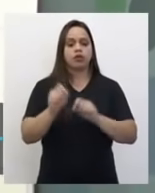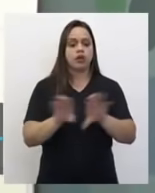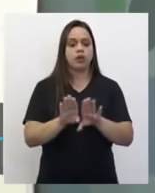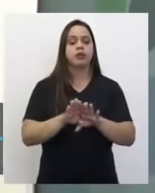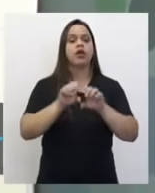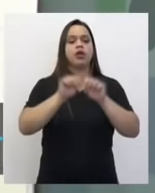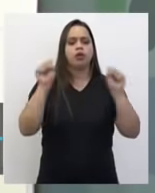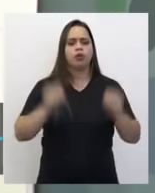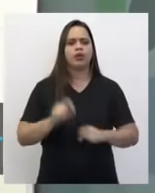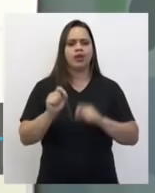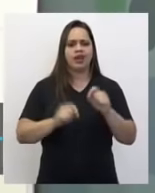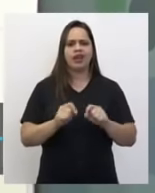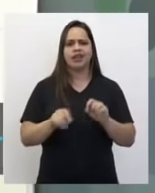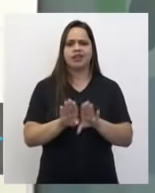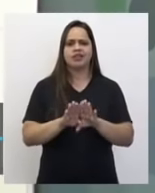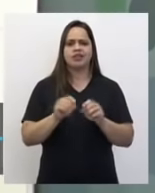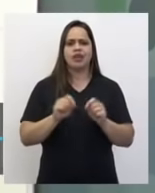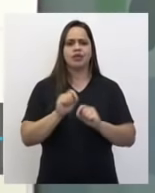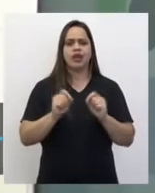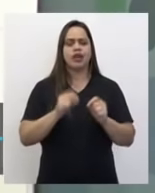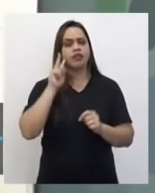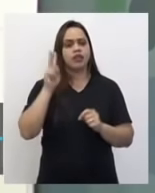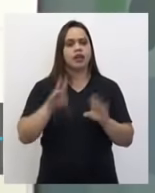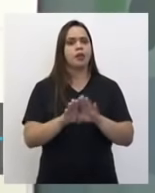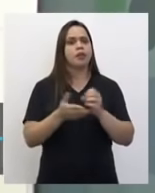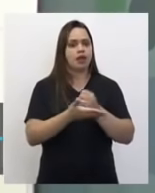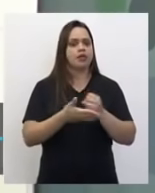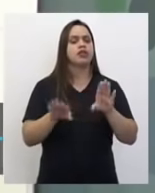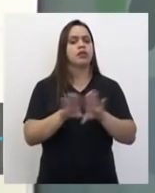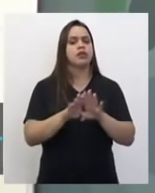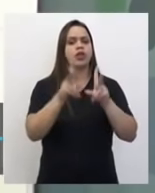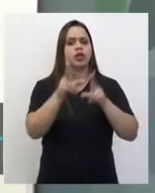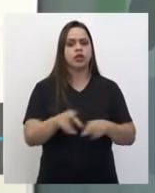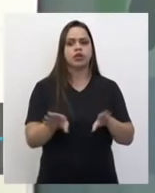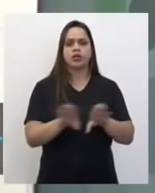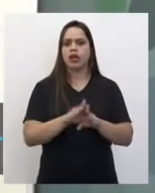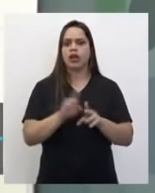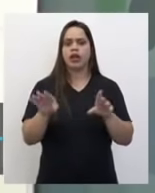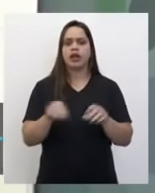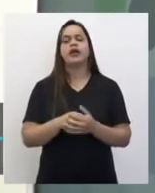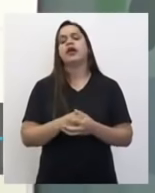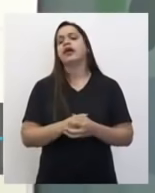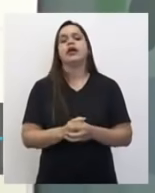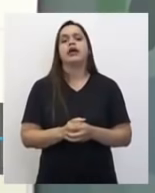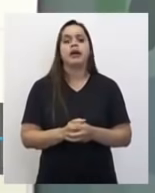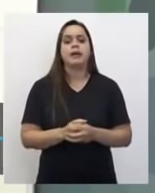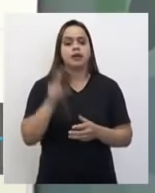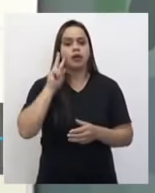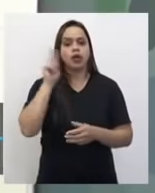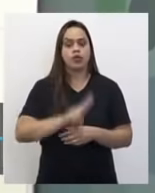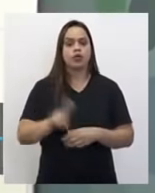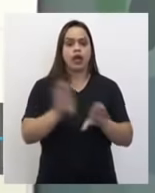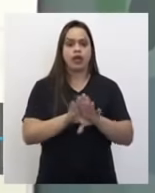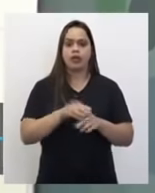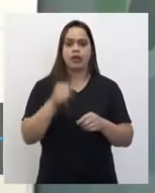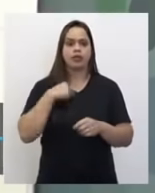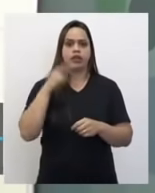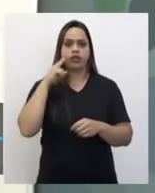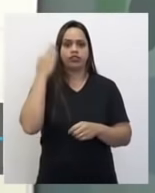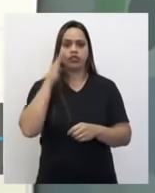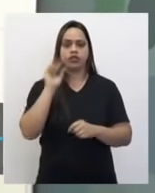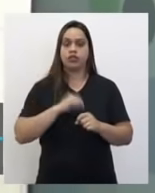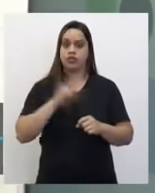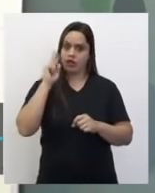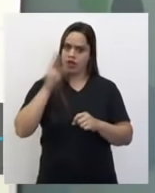sistema binário, mas hoje, especificamente a gente só vai ver essa questão do sistema binário ligado à informática. Mas se você se